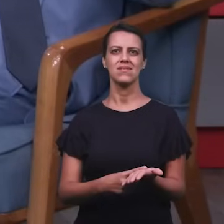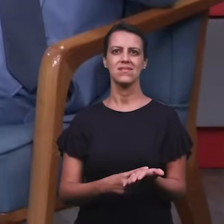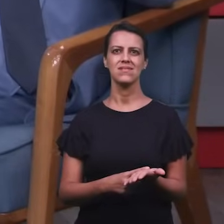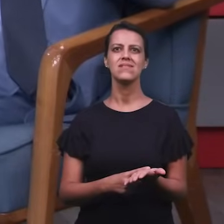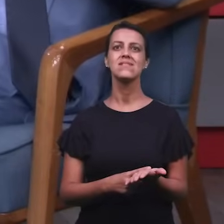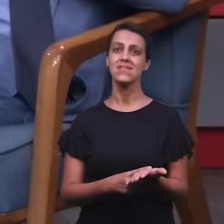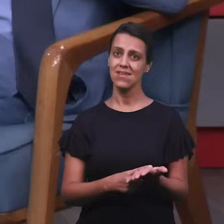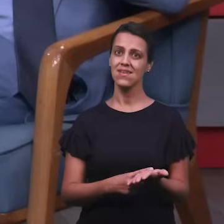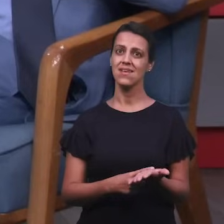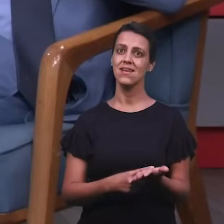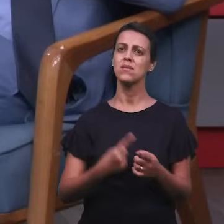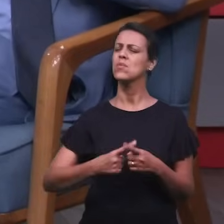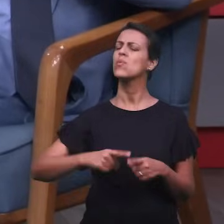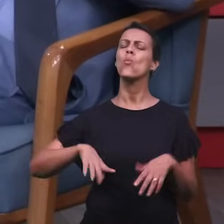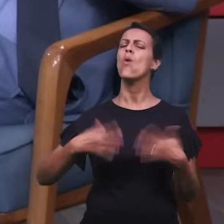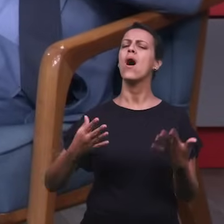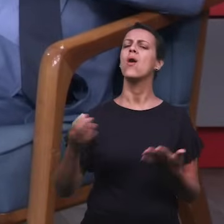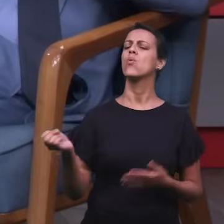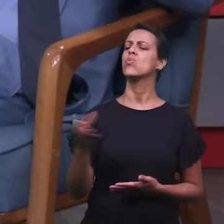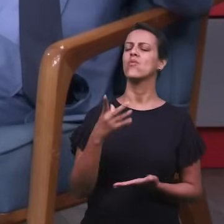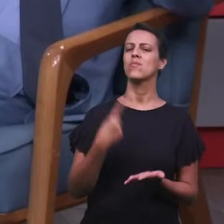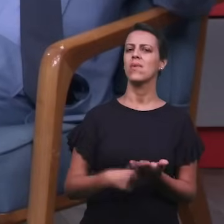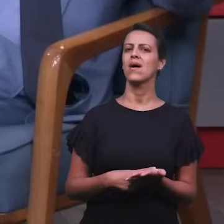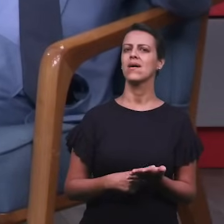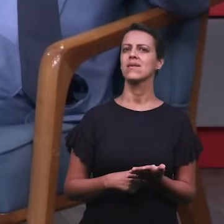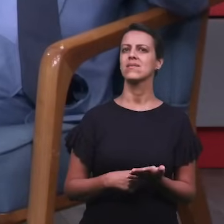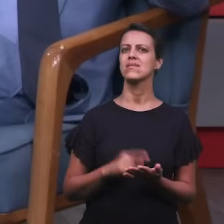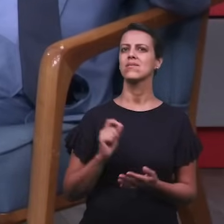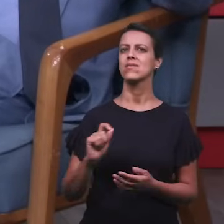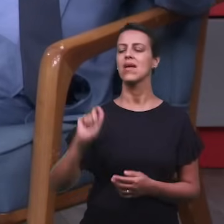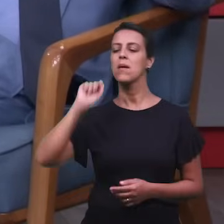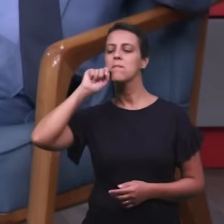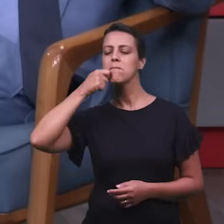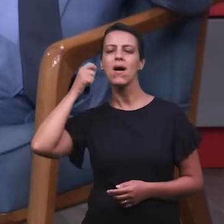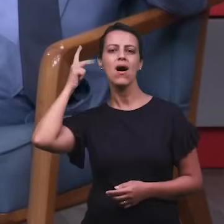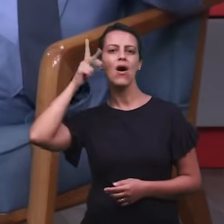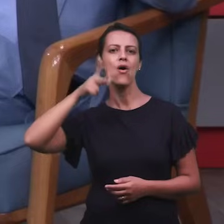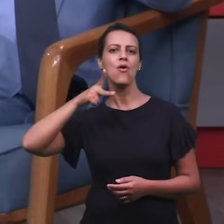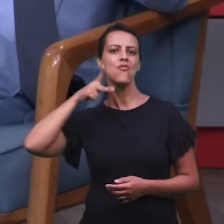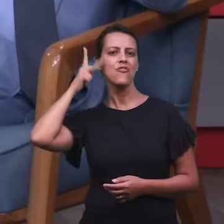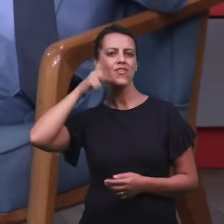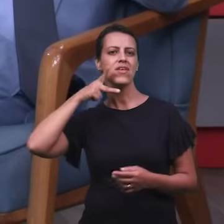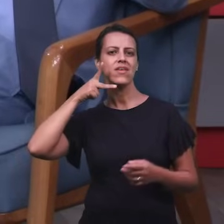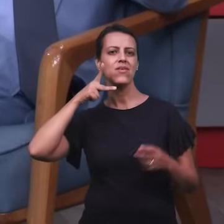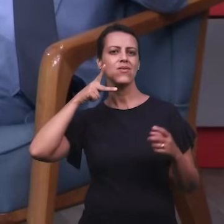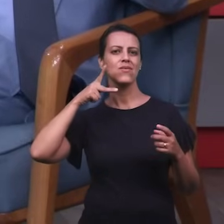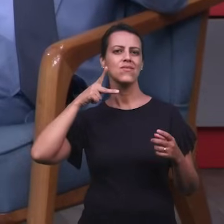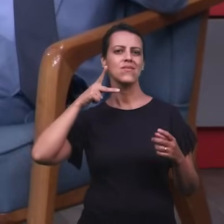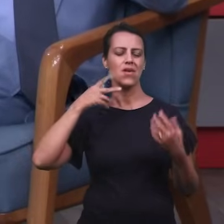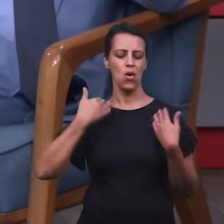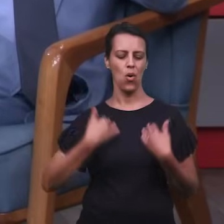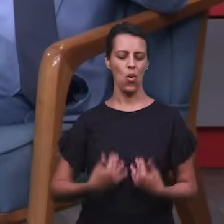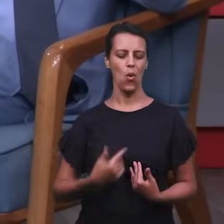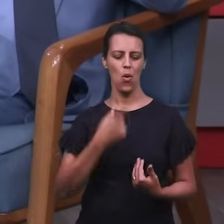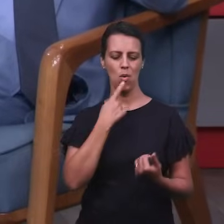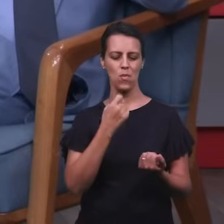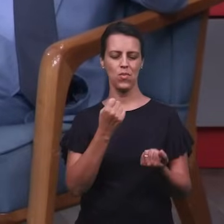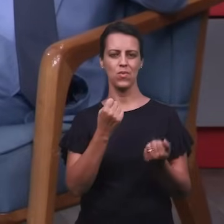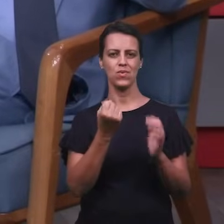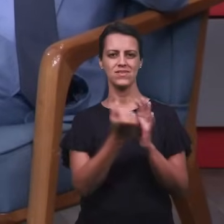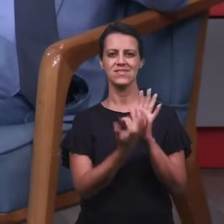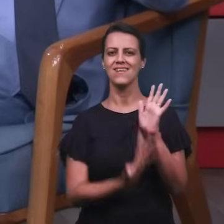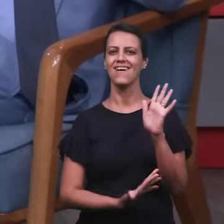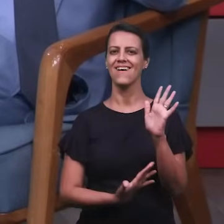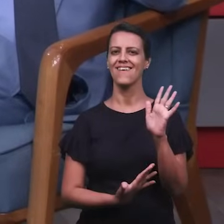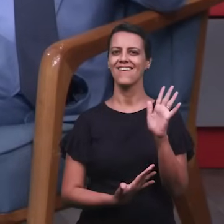Ministro do novo pacto, é? Qual é o novo pacto? Pão e vinho, corpo e sangue.